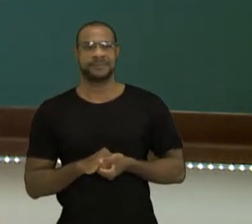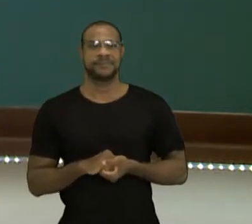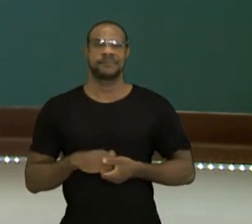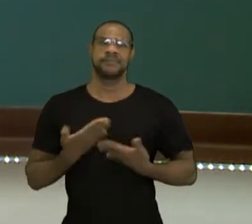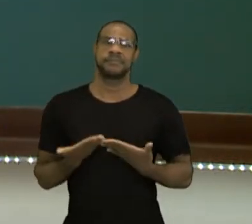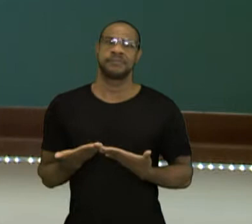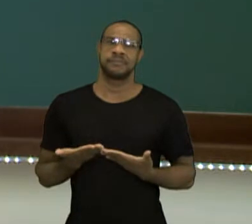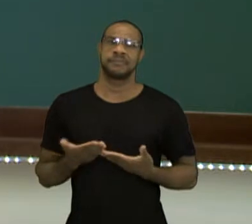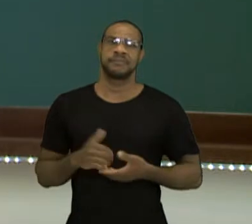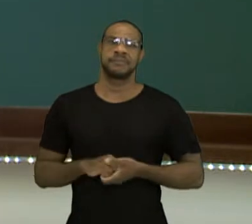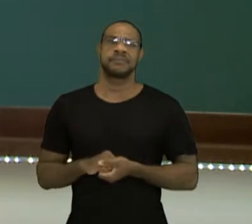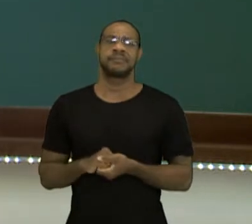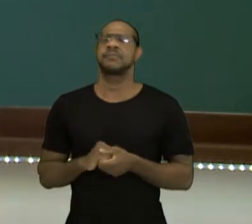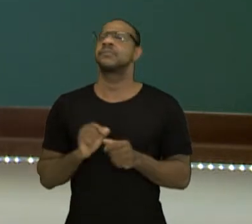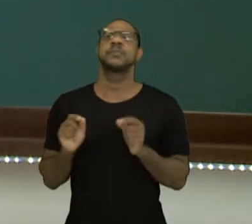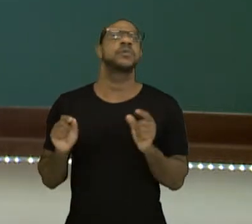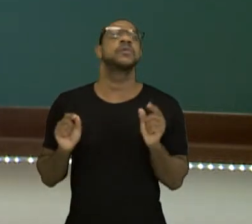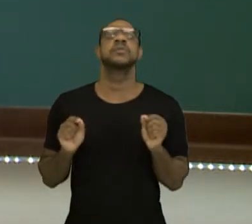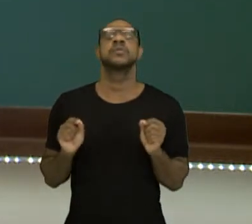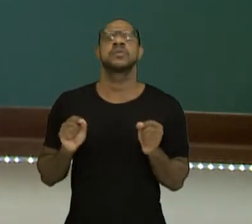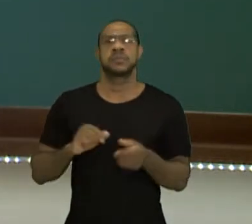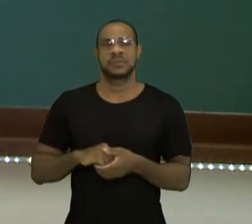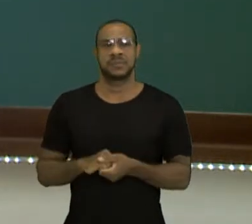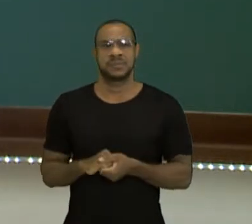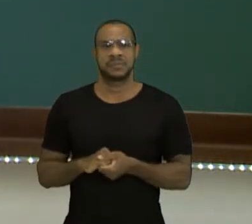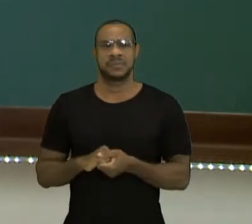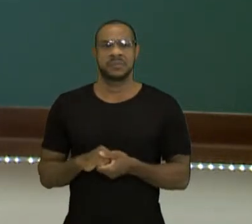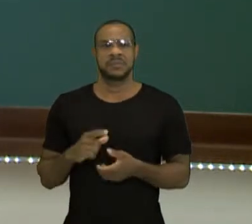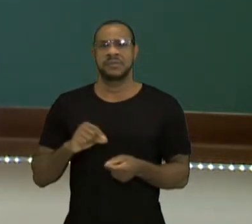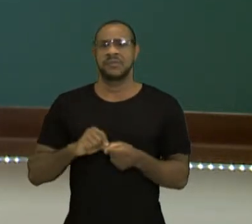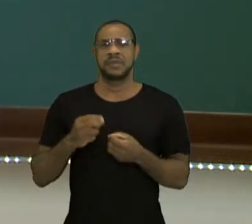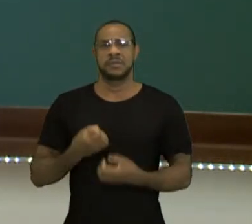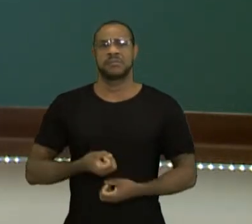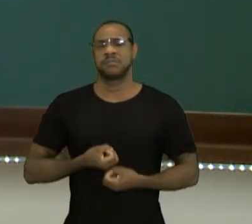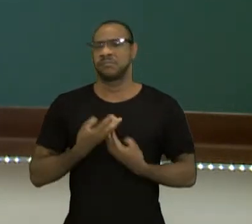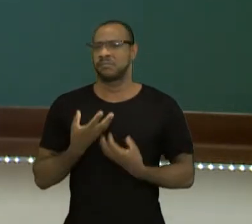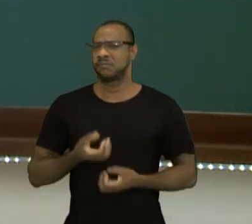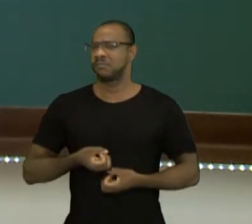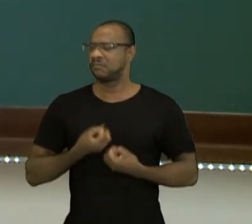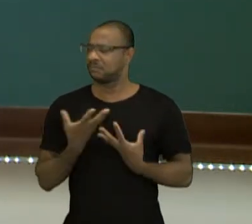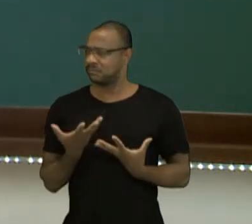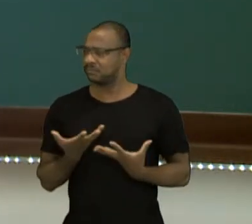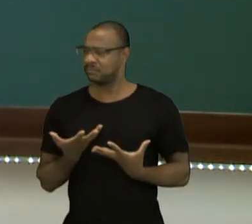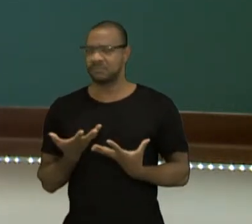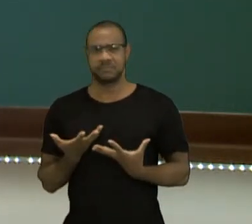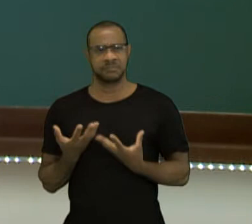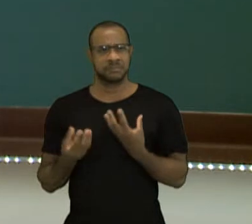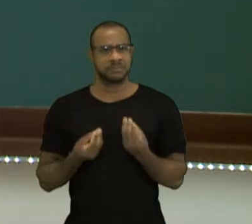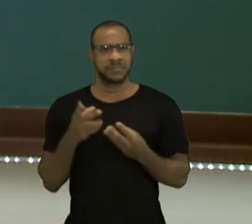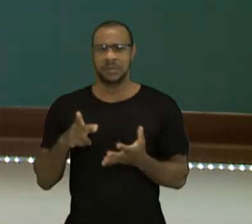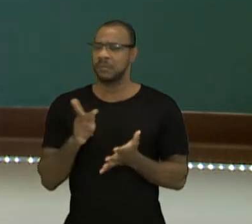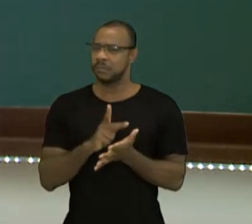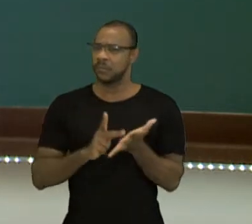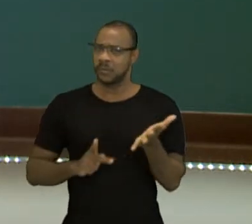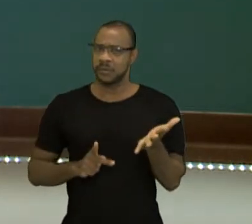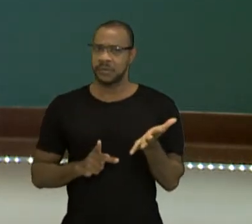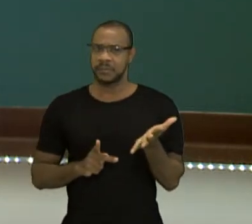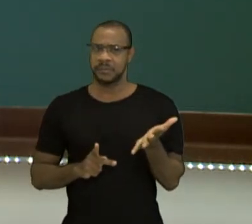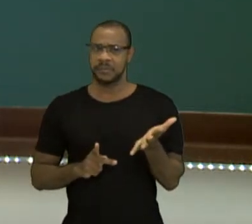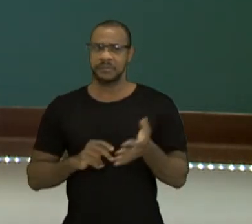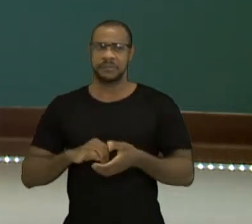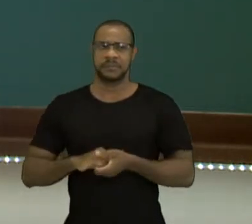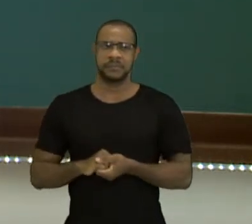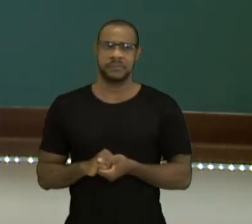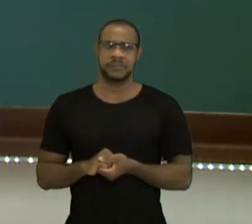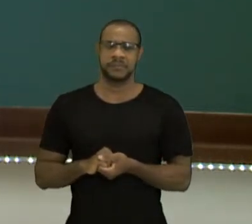chicos, conhecem? Já has leído alguma vez um poema de Mário Benedetti? Esse aqui é um poema